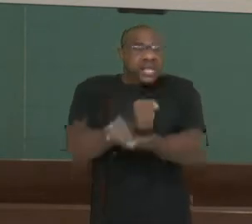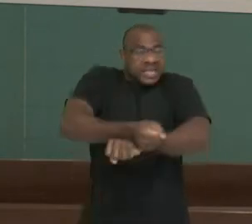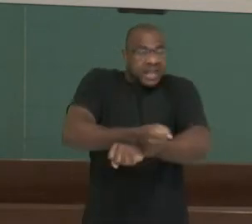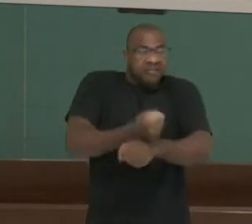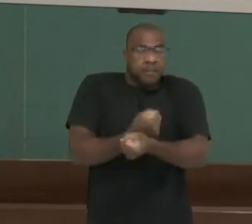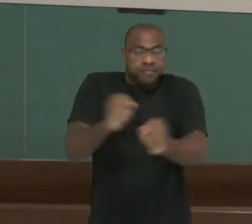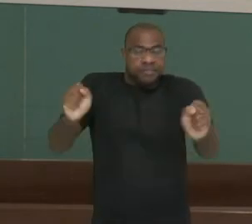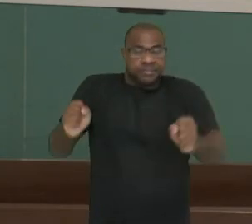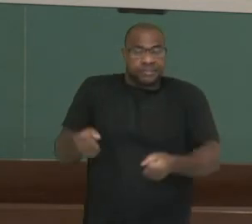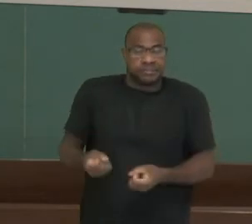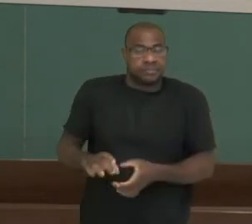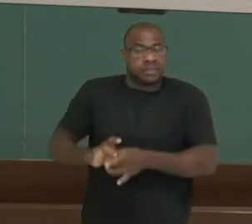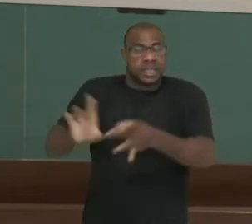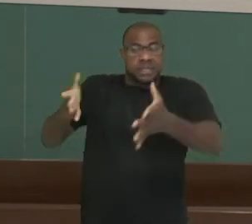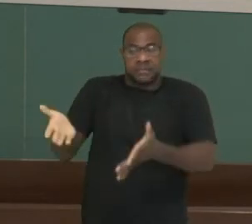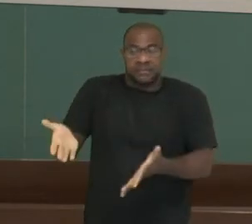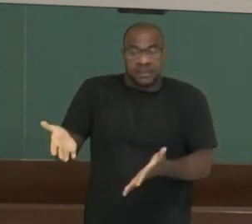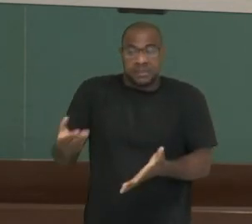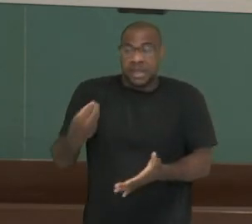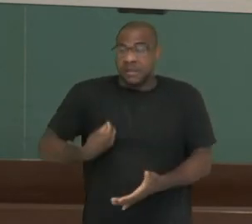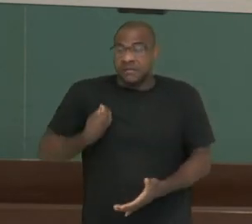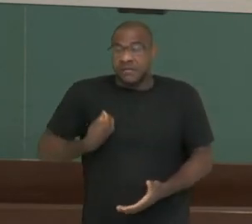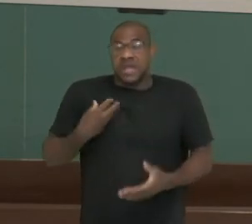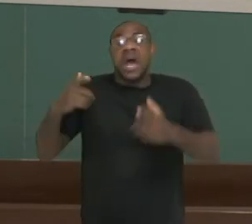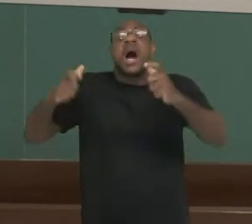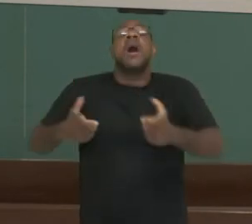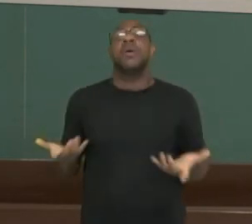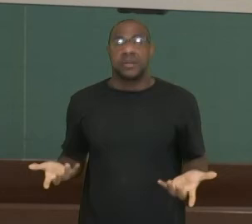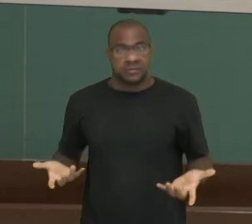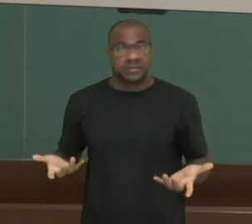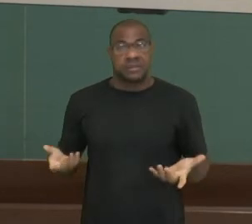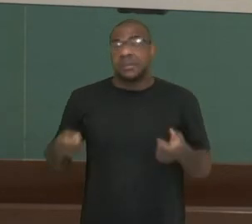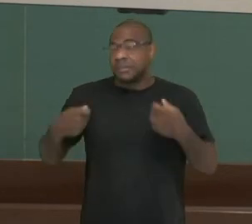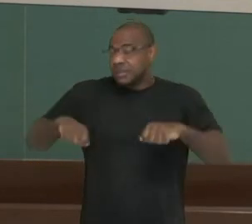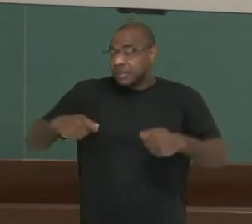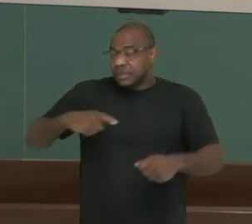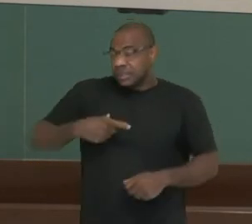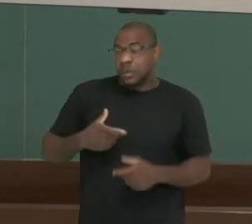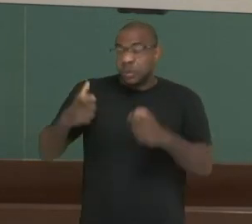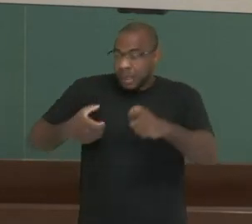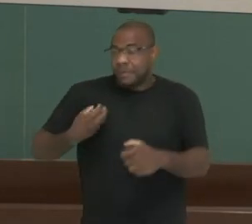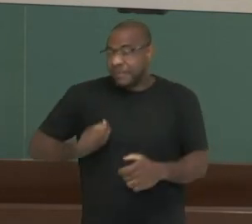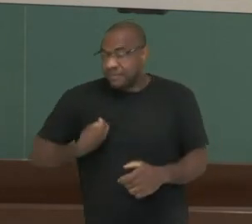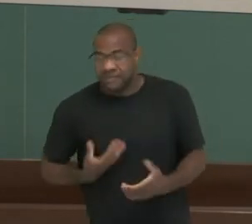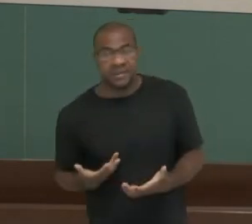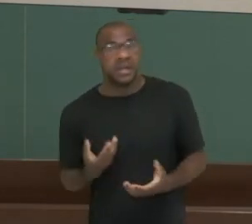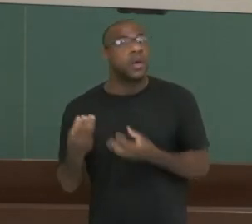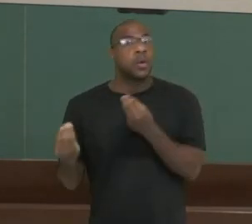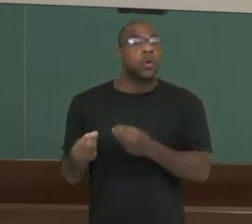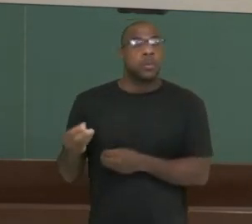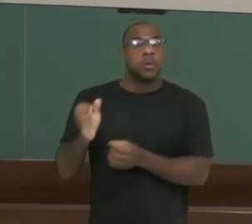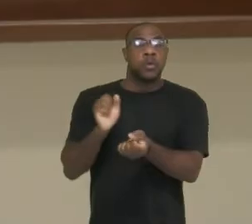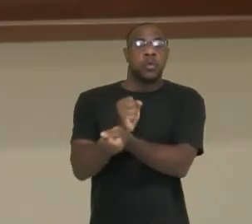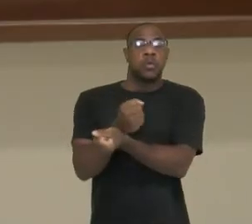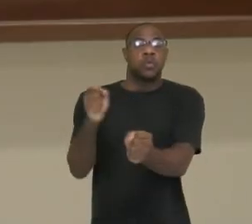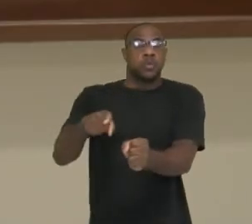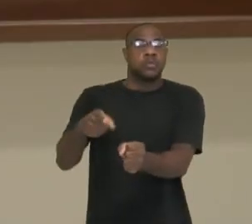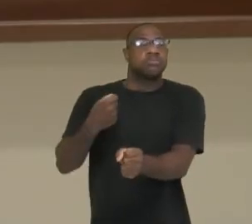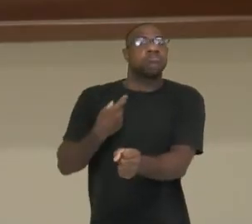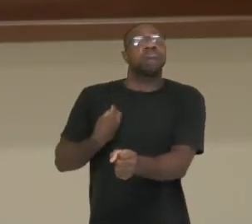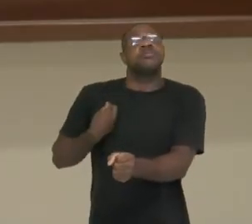uma possibilidade de uma vida nova para eles? Como é que esses ex-escravos iam viver após uma vida